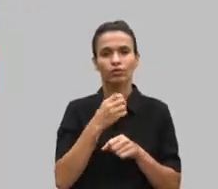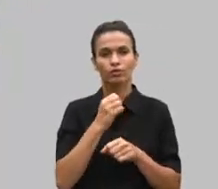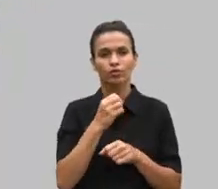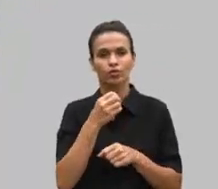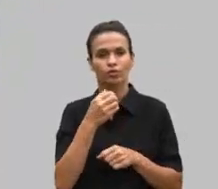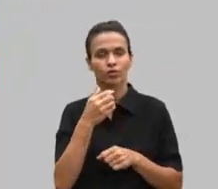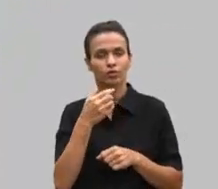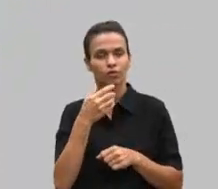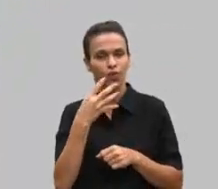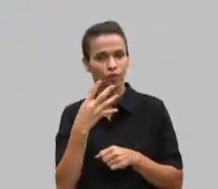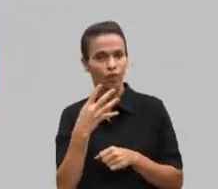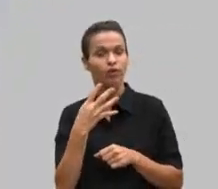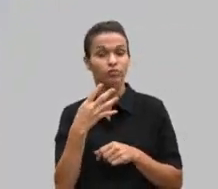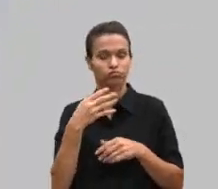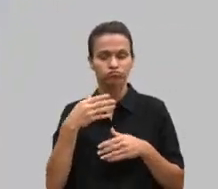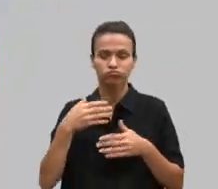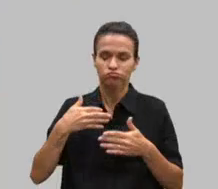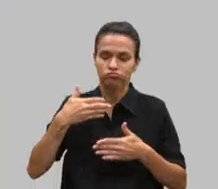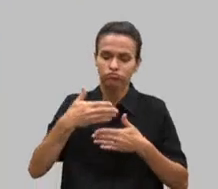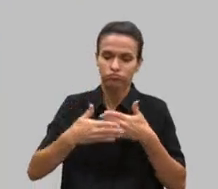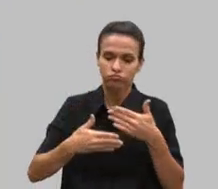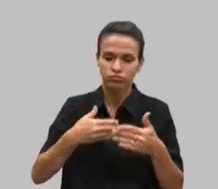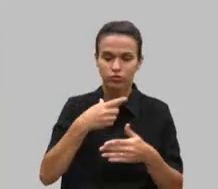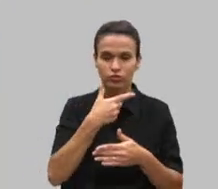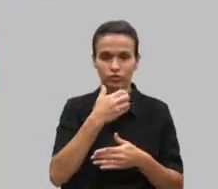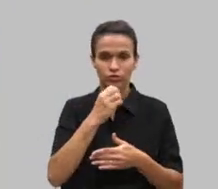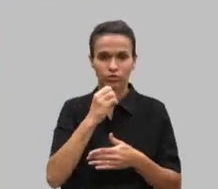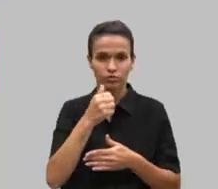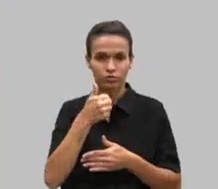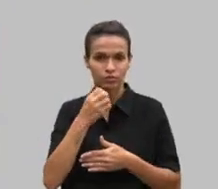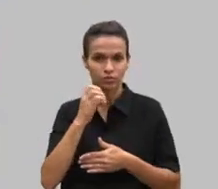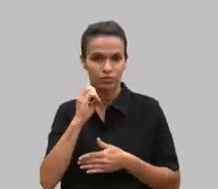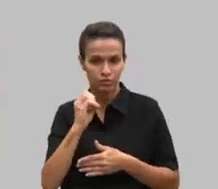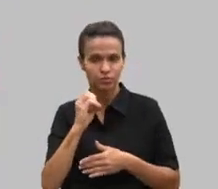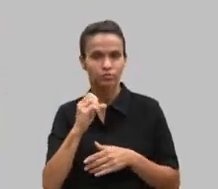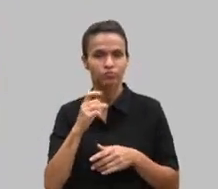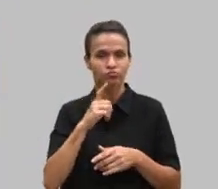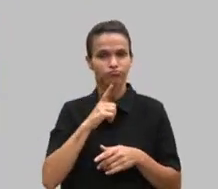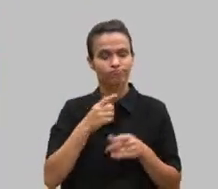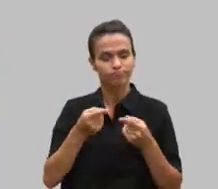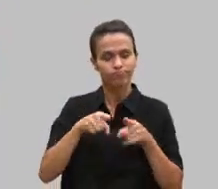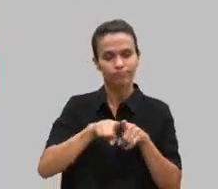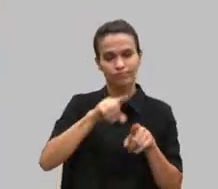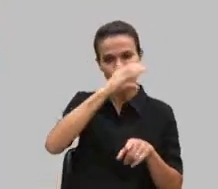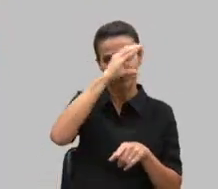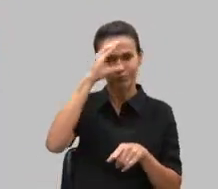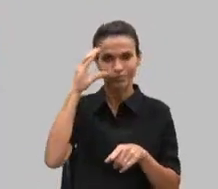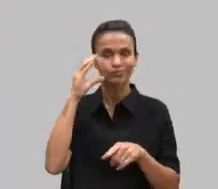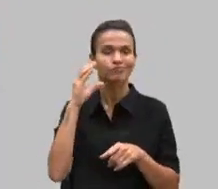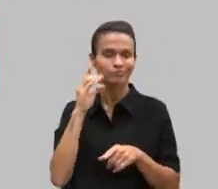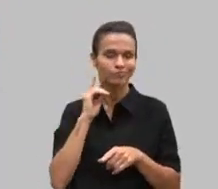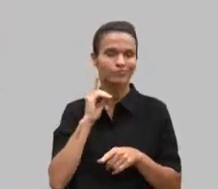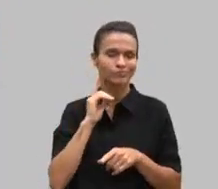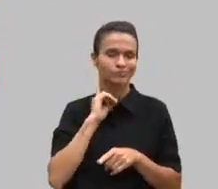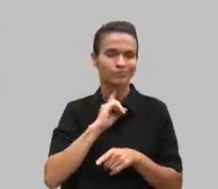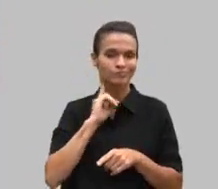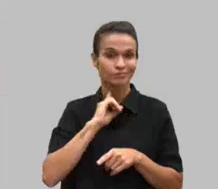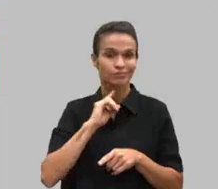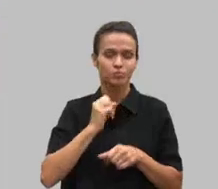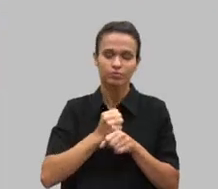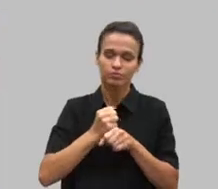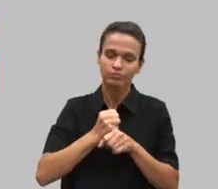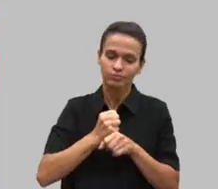passamos a contar com imprescindível parceria das câmaras municipais mineiras que ano a anos se multiplicam